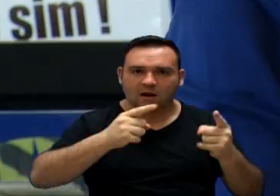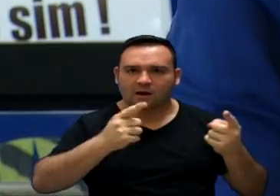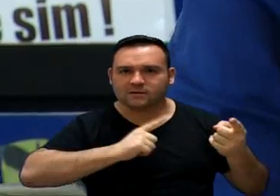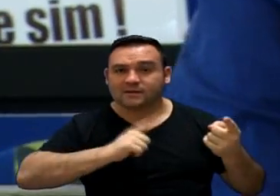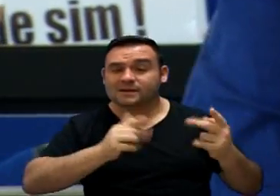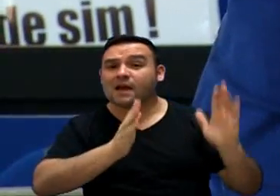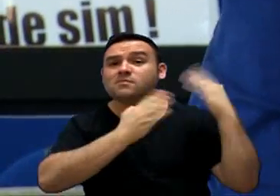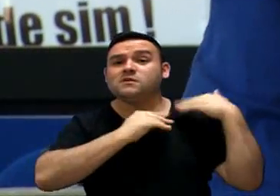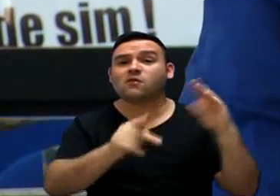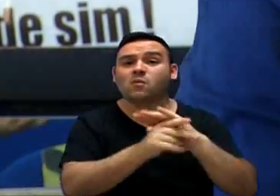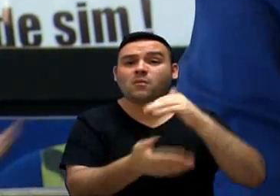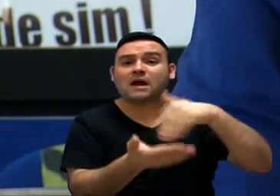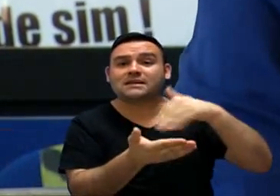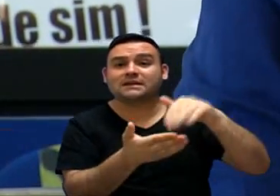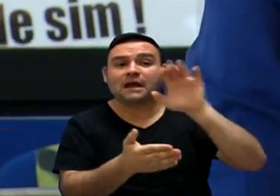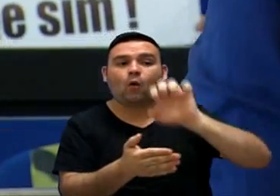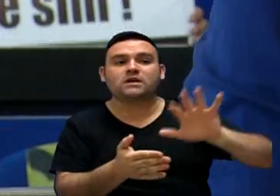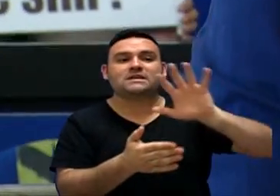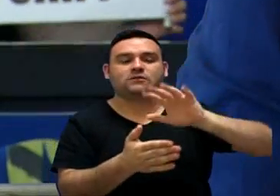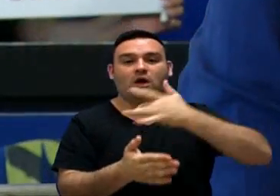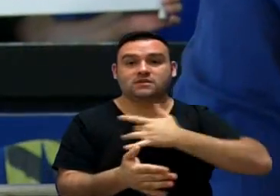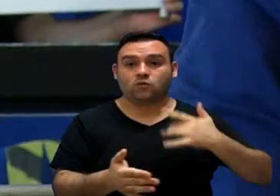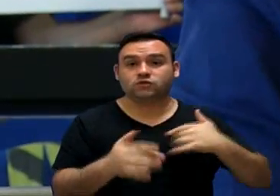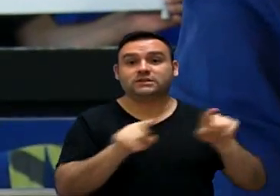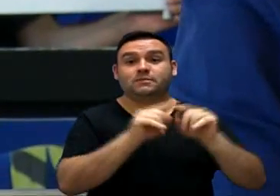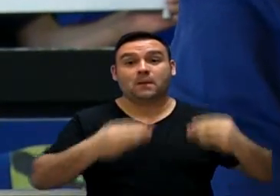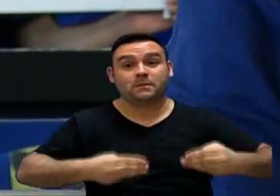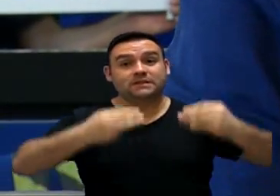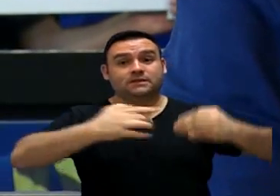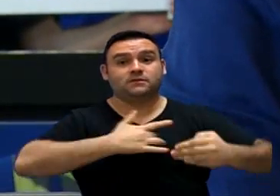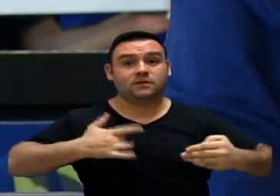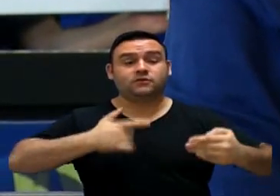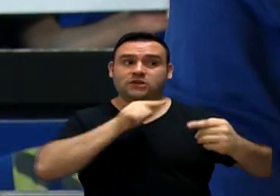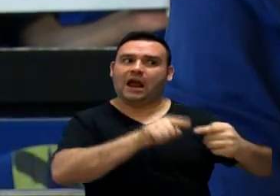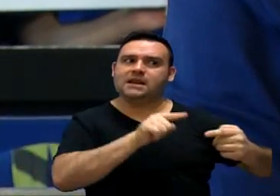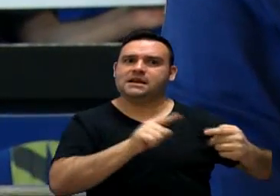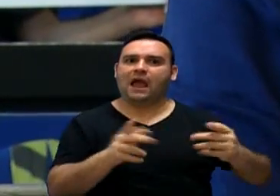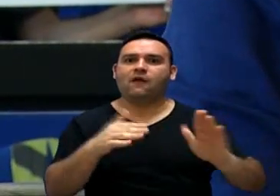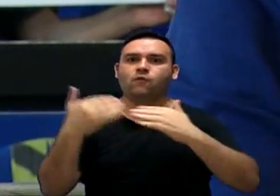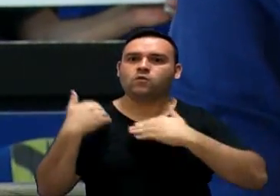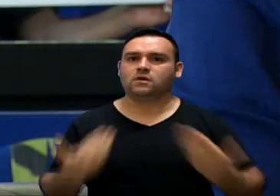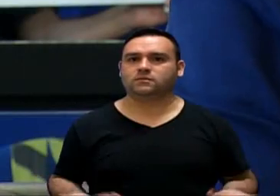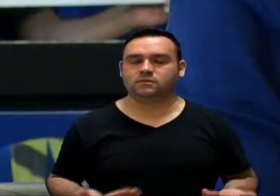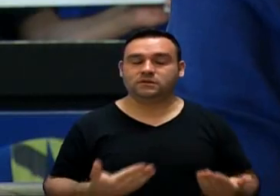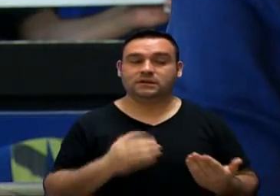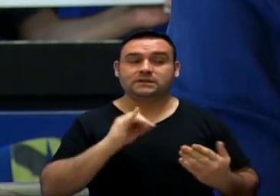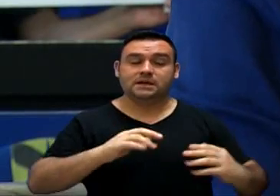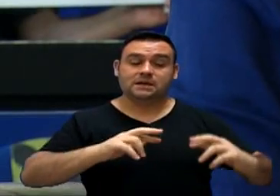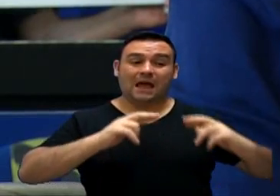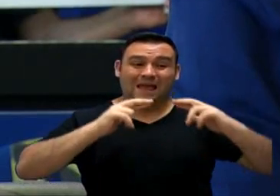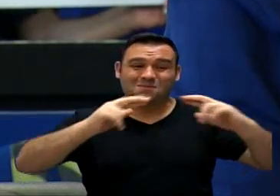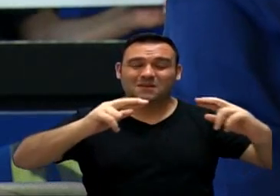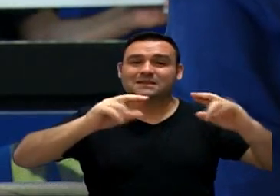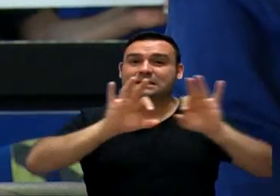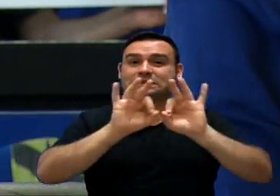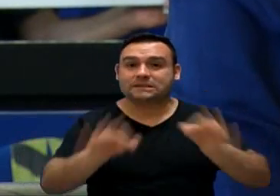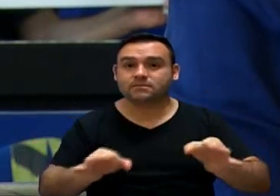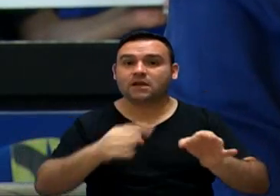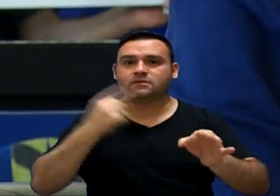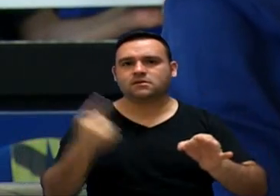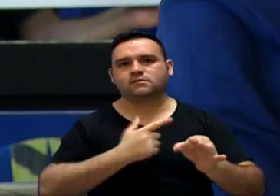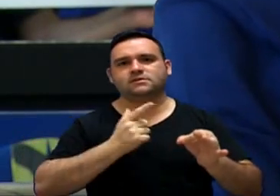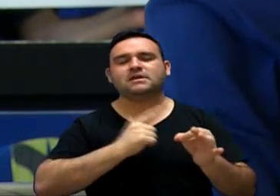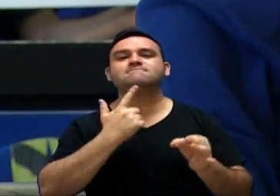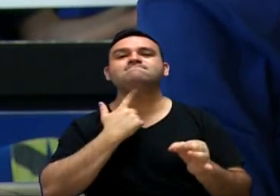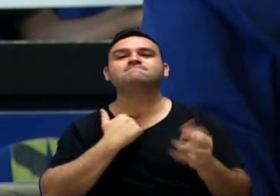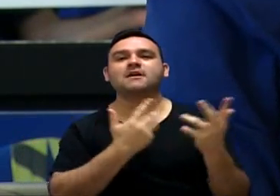Isso é atribuição da Secretaria de Estado da Saúde e do Ministério da Saúde. Se há um respeito mínimo aqui, muitas vezes a gente tem